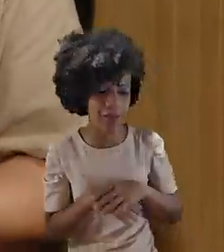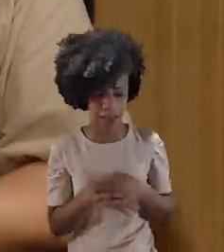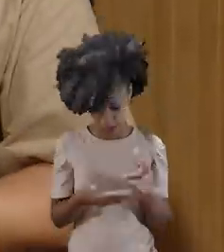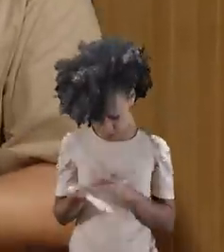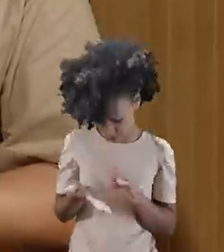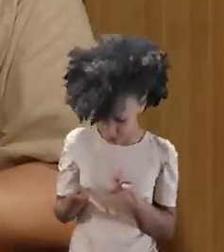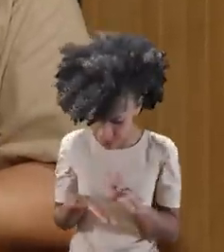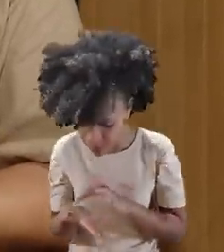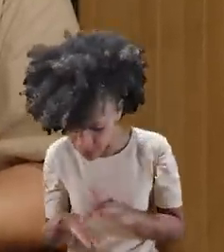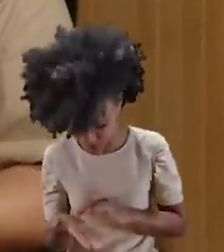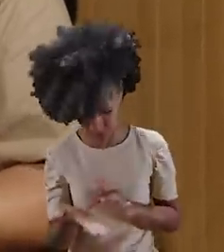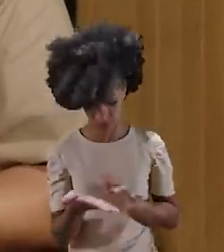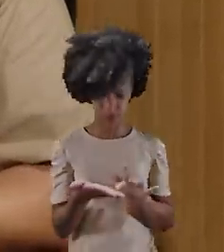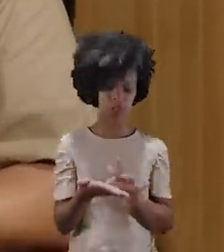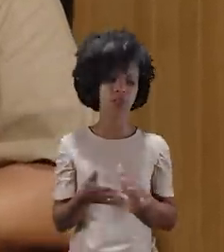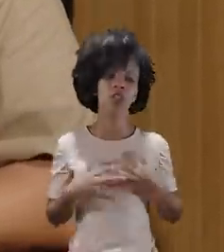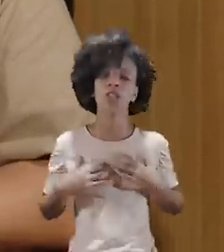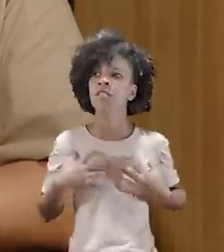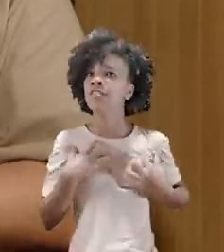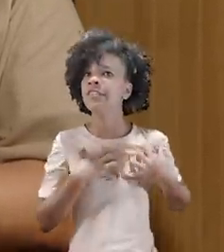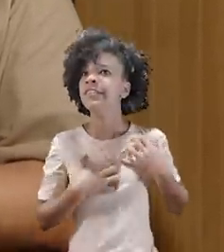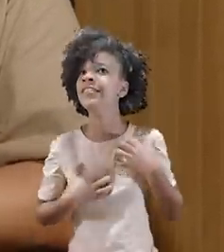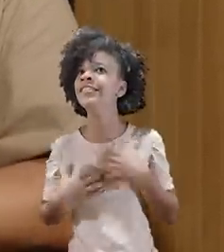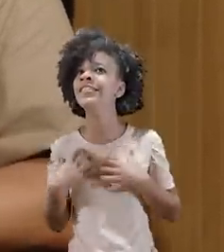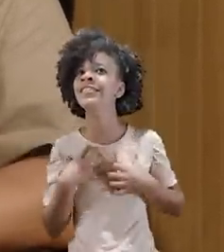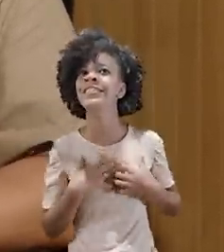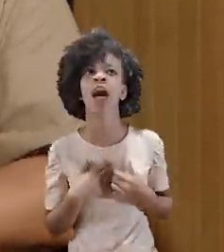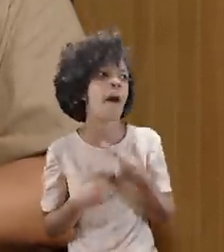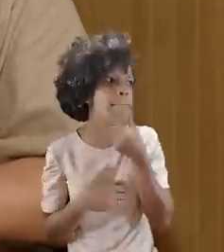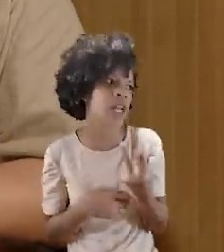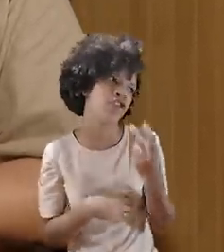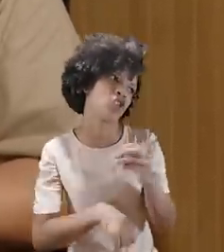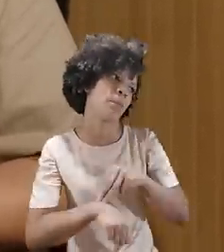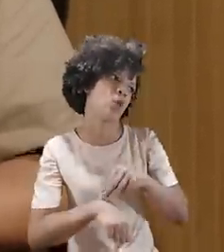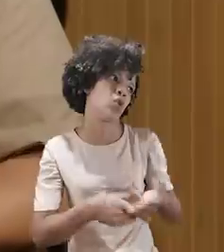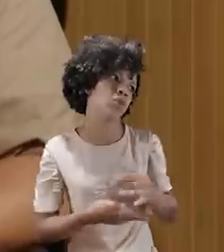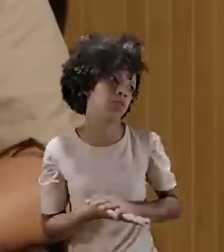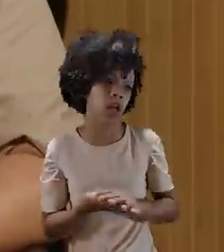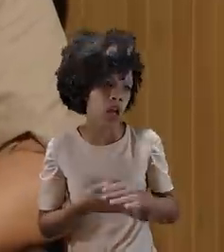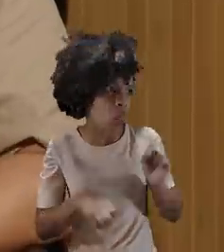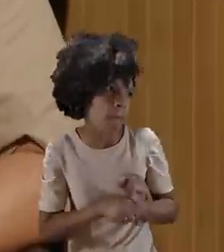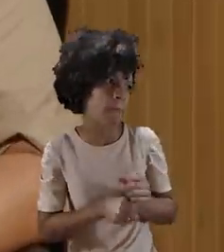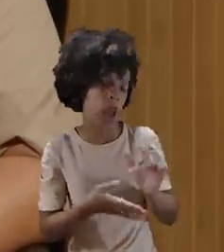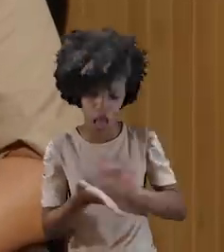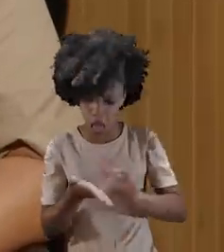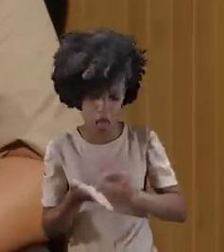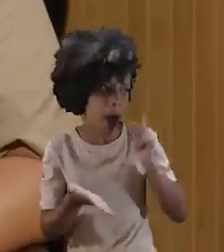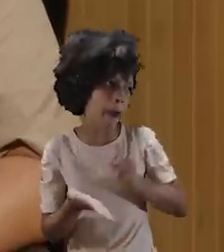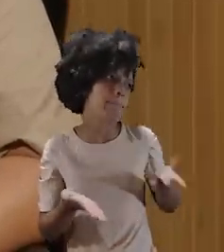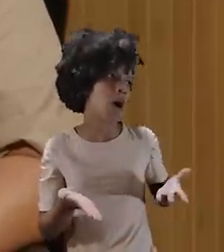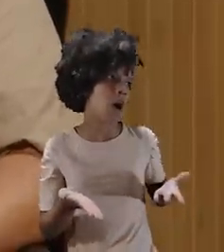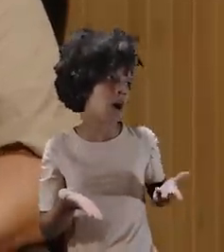sem celular não fica isso para mim já é errado para caramba olha aqui olha que não consegue ficar 20 minutos ali parado sem mexer na por outro lado não